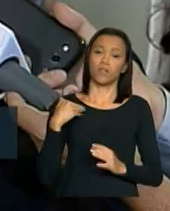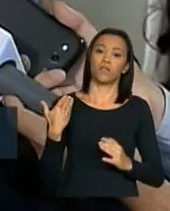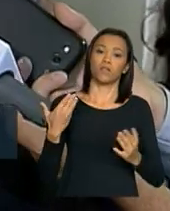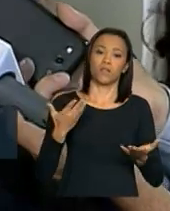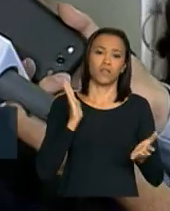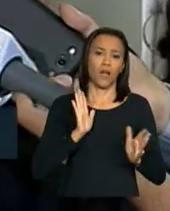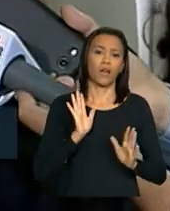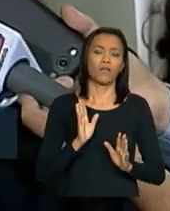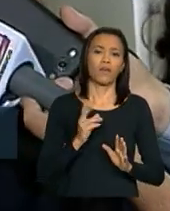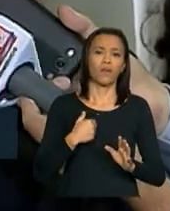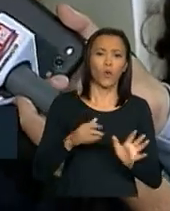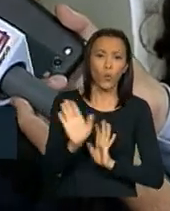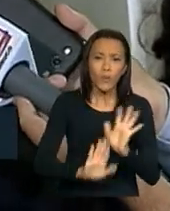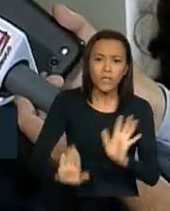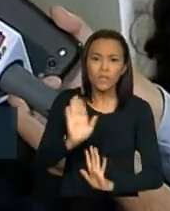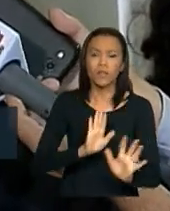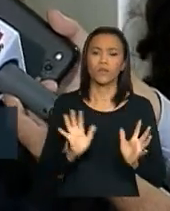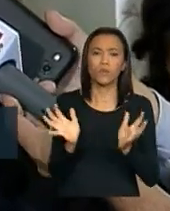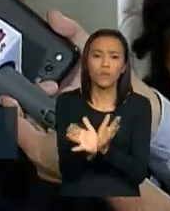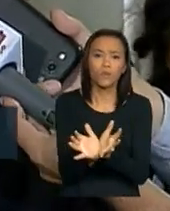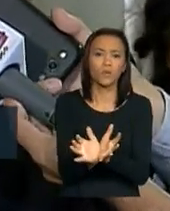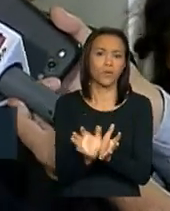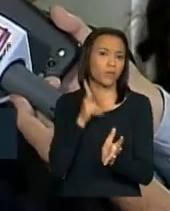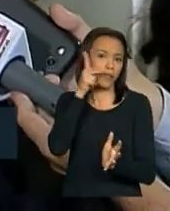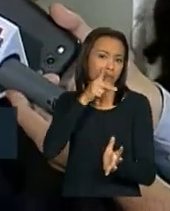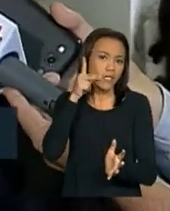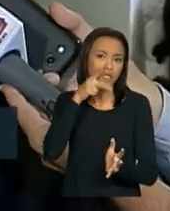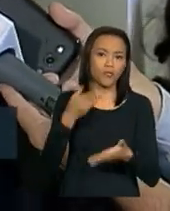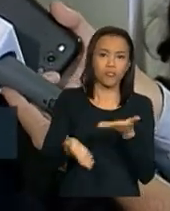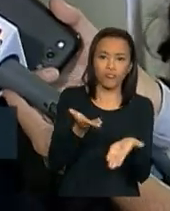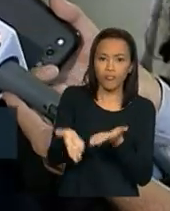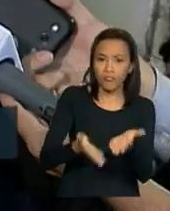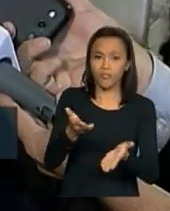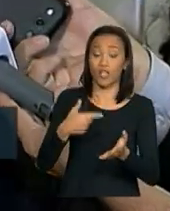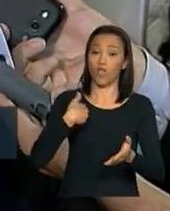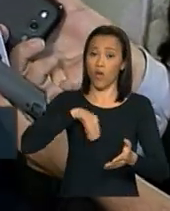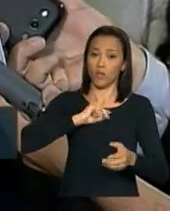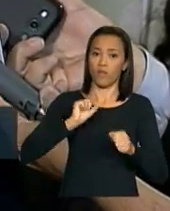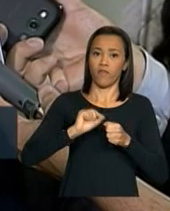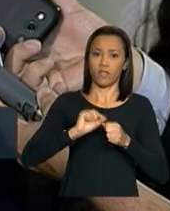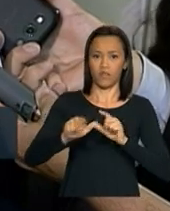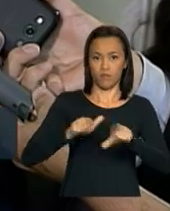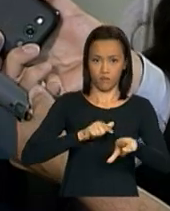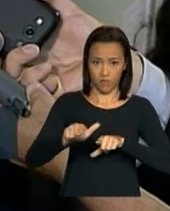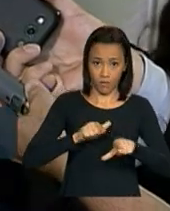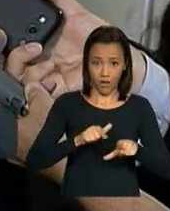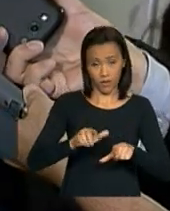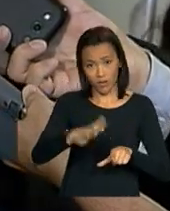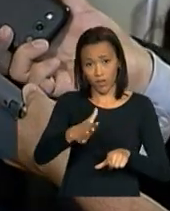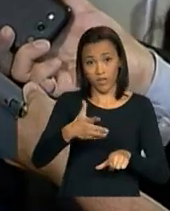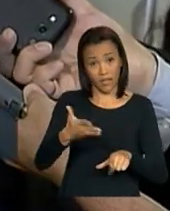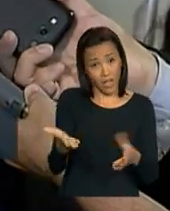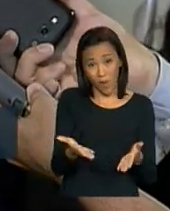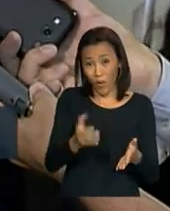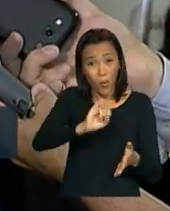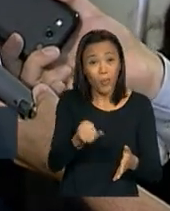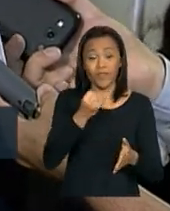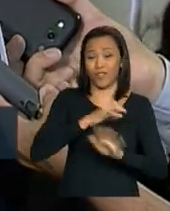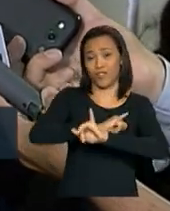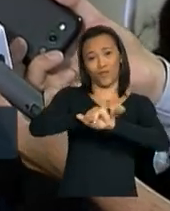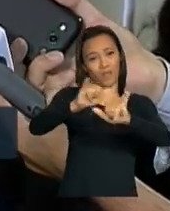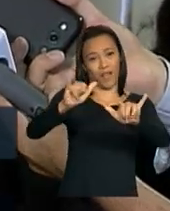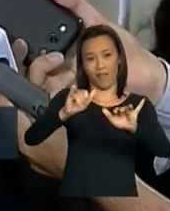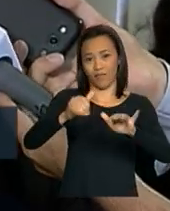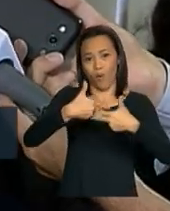estava cuidando da convenção, cuidando do partido. Nós estamos realizando um trabalho fenomenal e talvez eu tenha a oportunidade agora de divulgar mais.